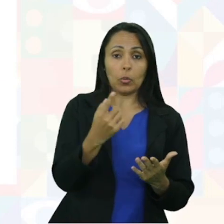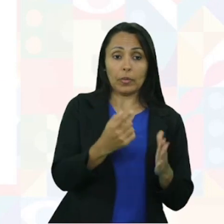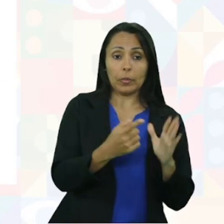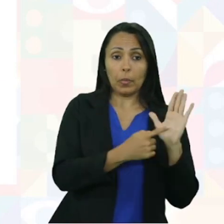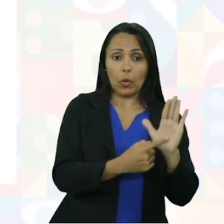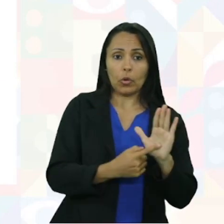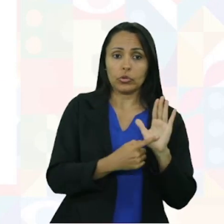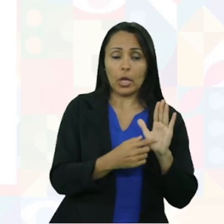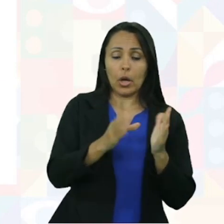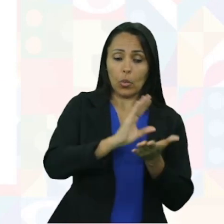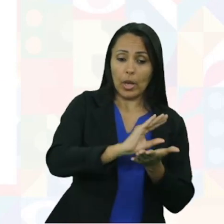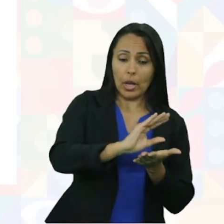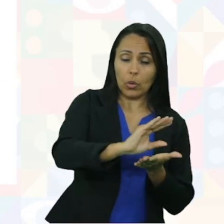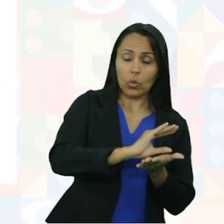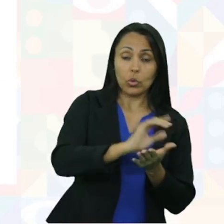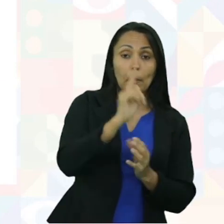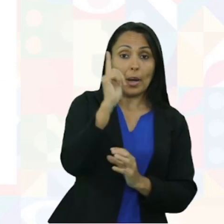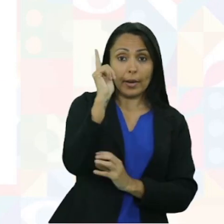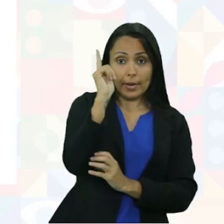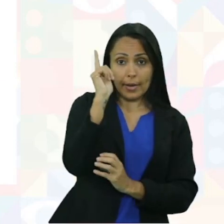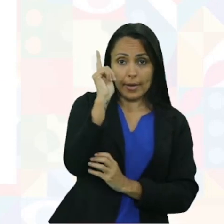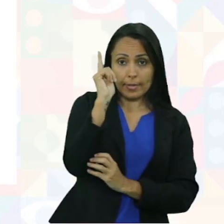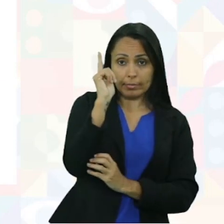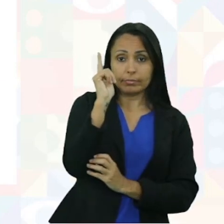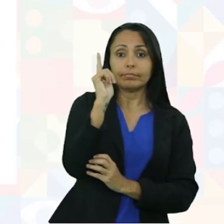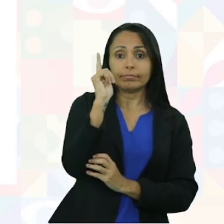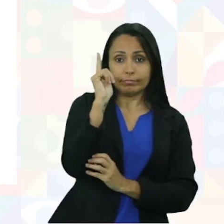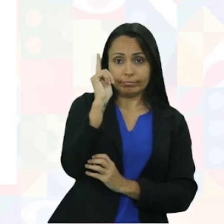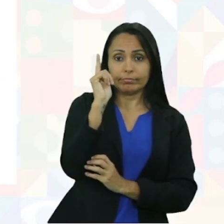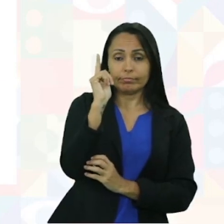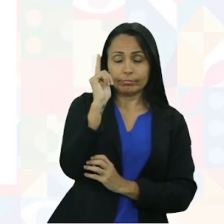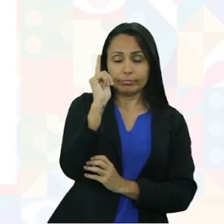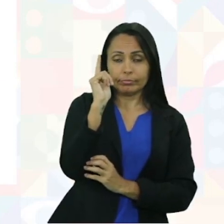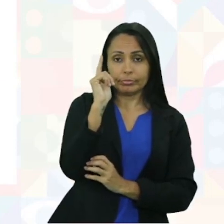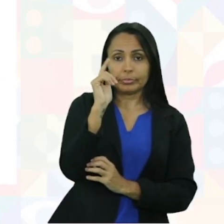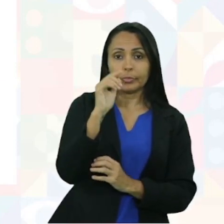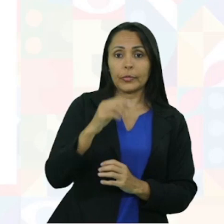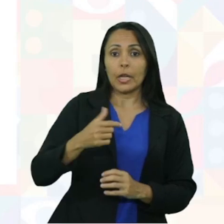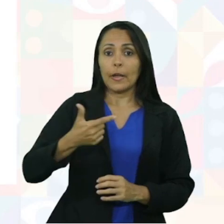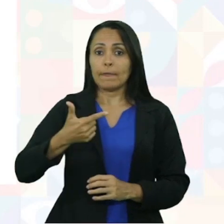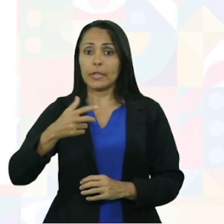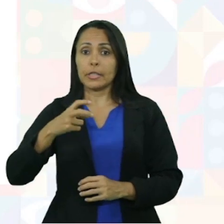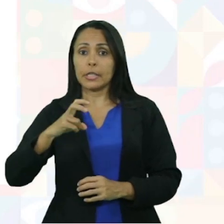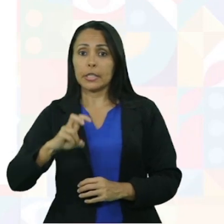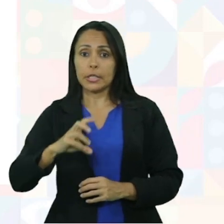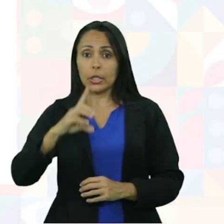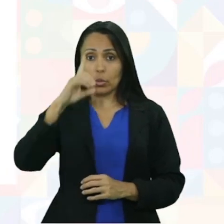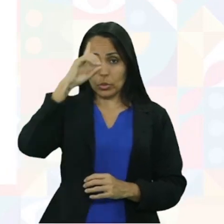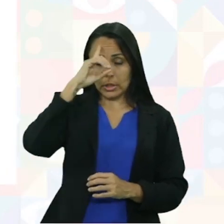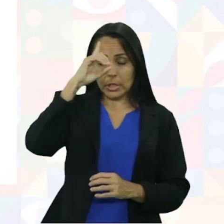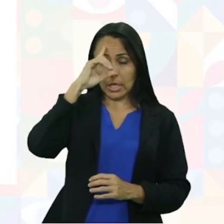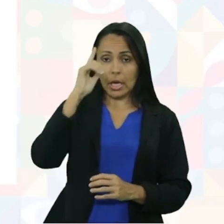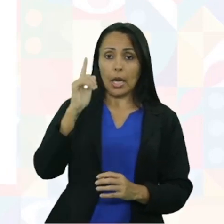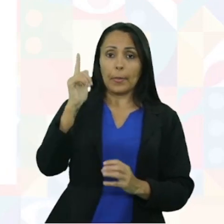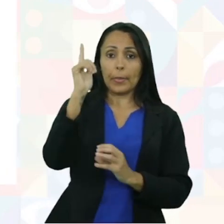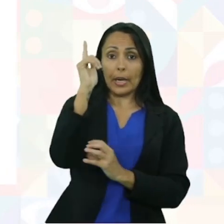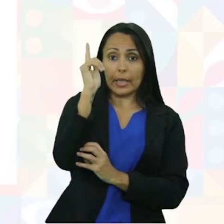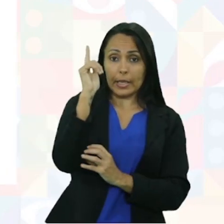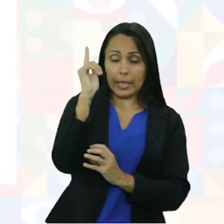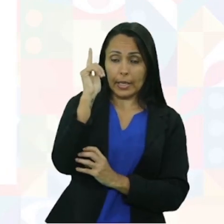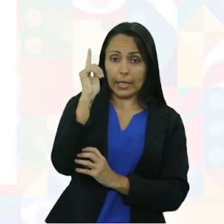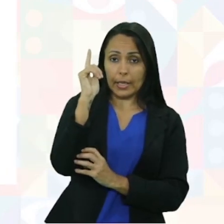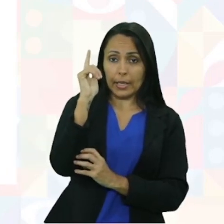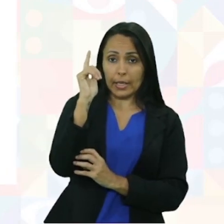a sua Gerência Regional de Educação, ou seja, a sua AGRE, 25 dias para a Gerência Regional de Educação, AGRE,